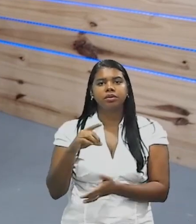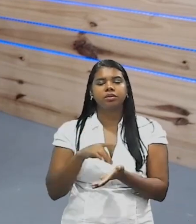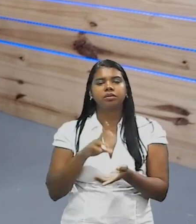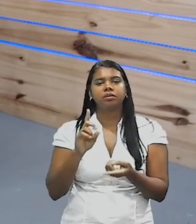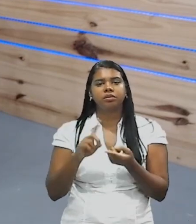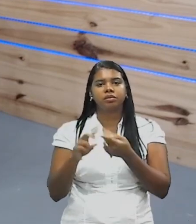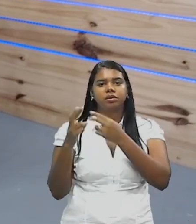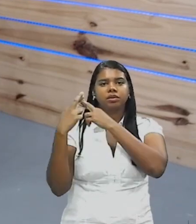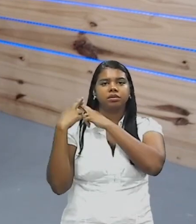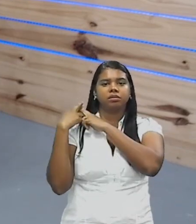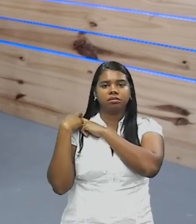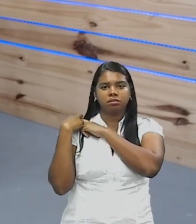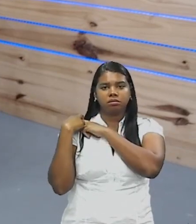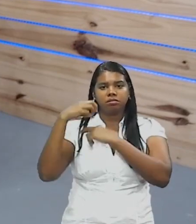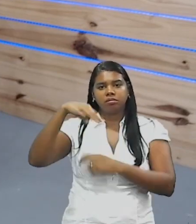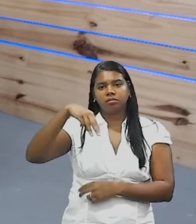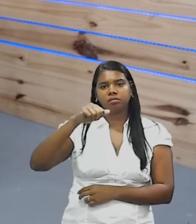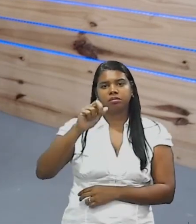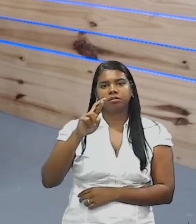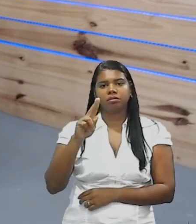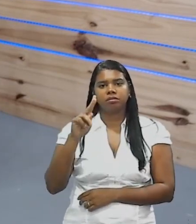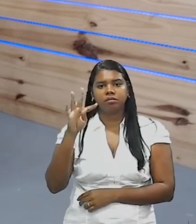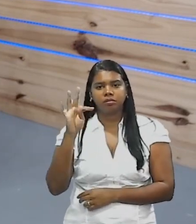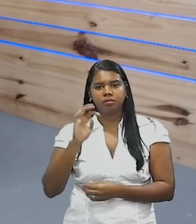né, responsável pelo marketing?